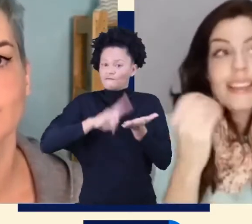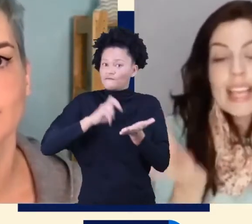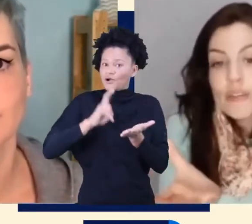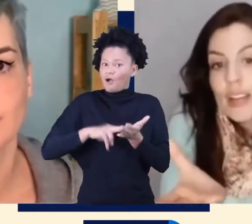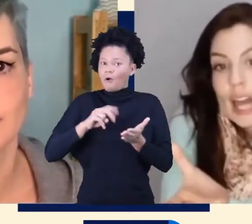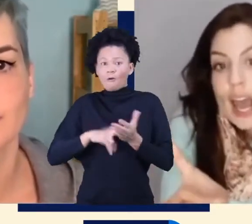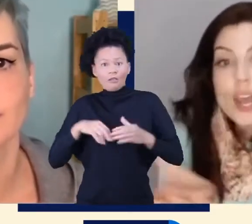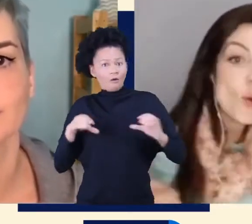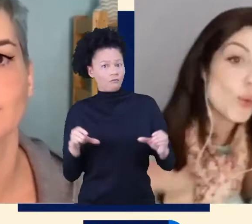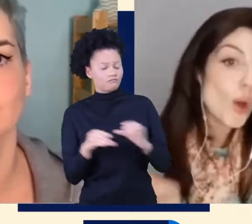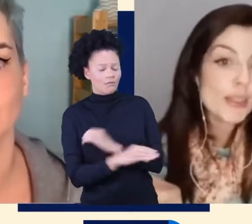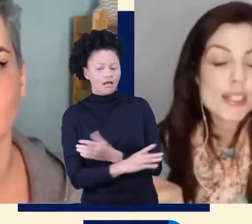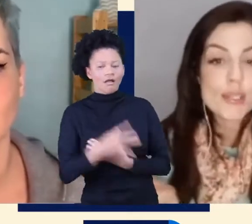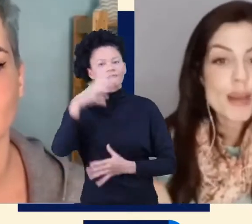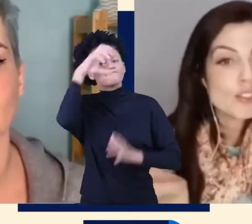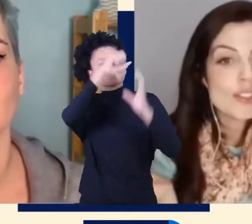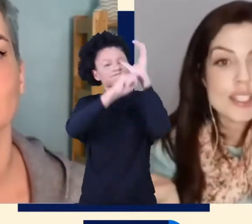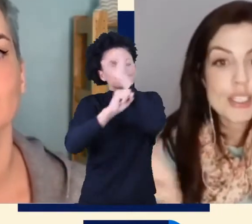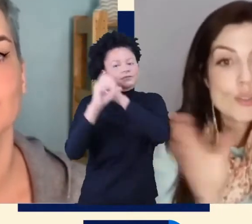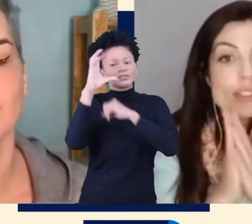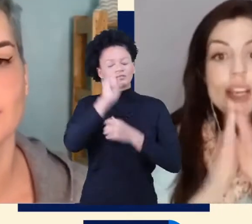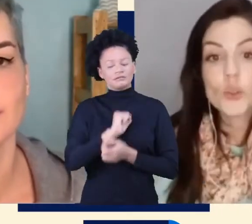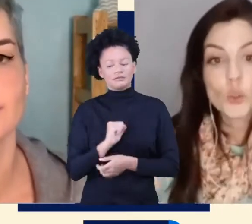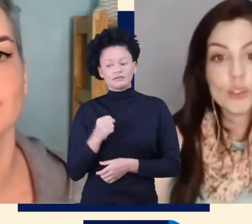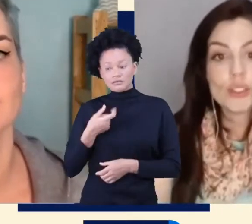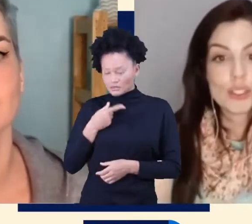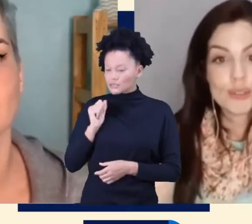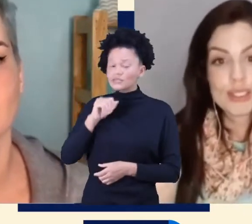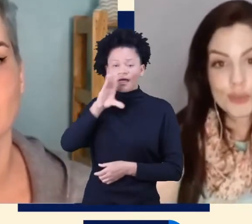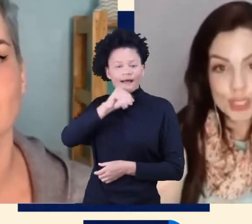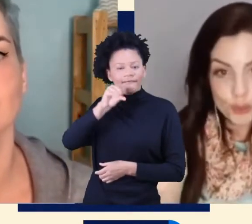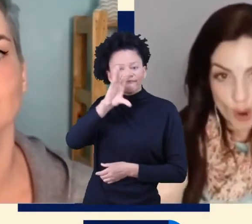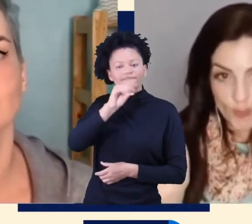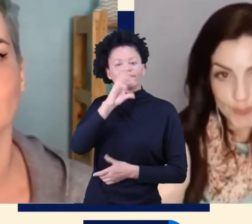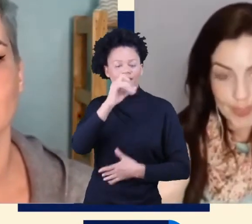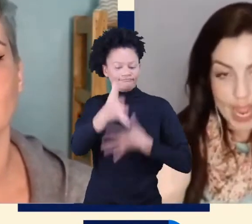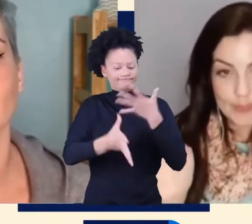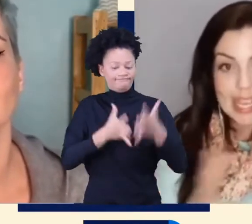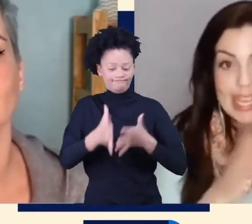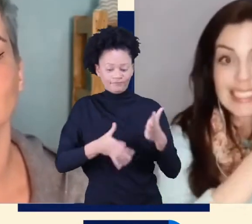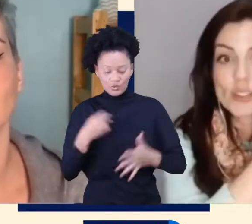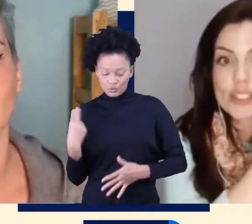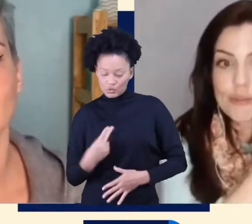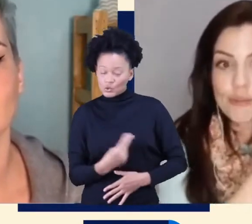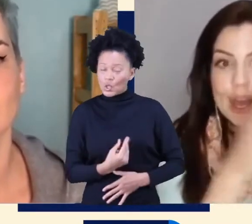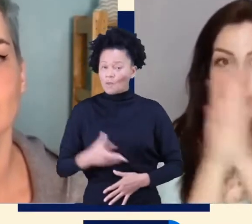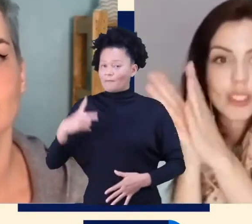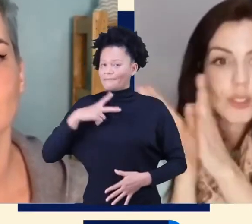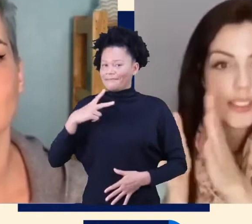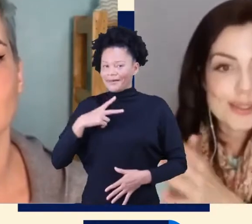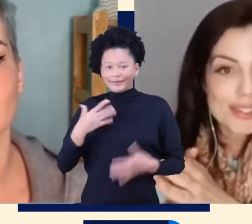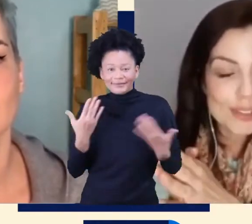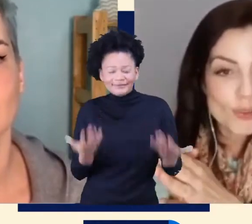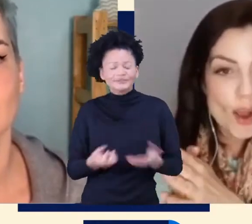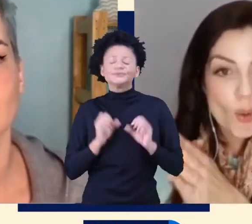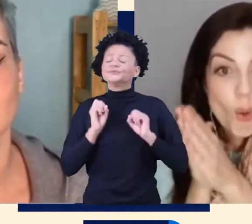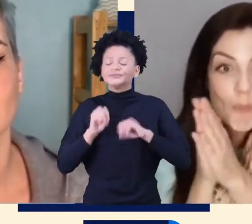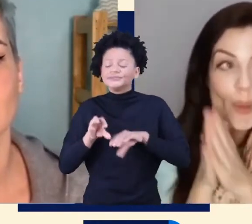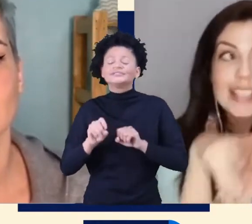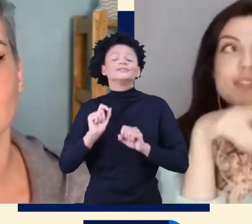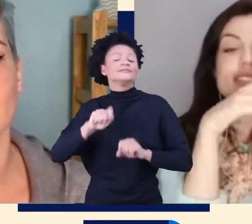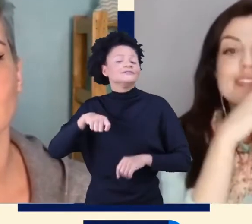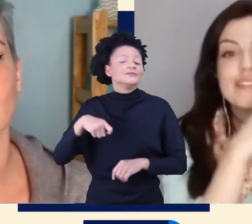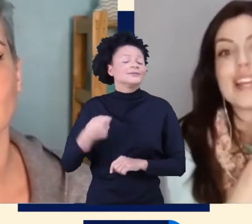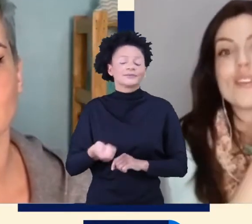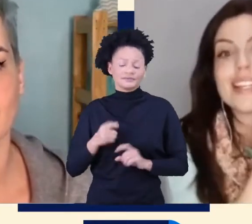ela aprender a falar o nome dessas partes íntimas, tudo isso é educação sexual. Tá? Então, se falta educação sexual, como